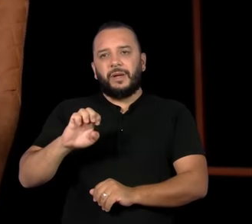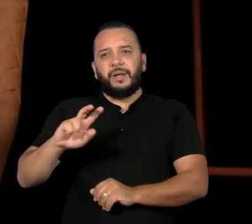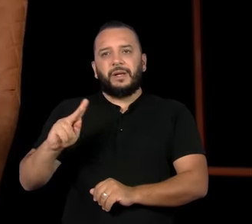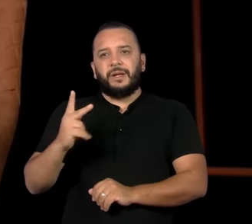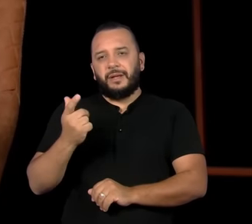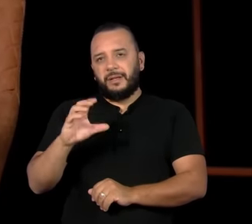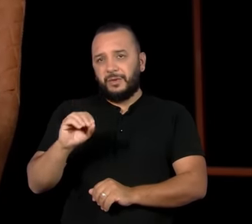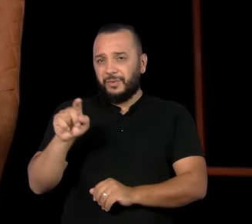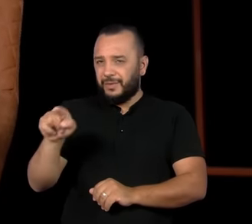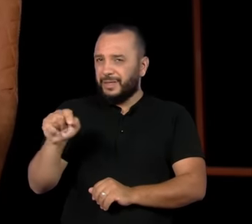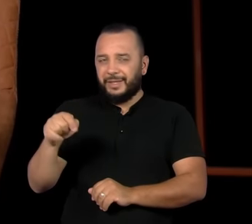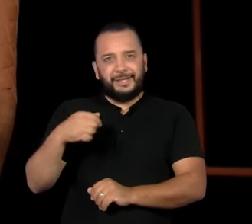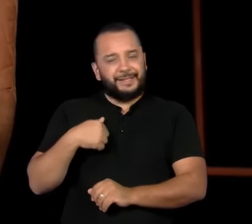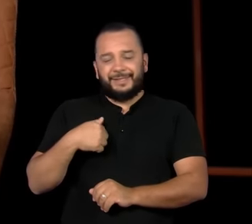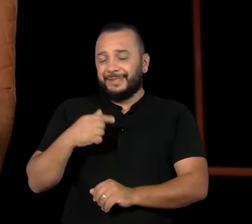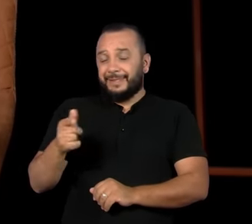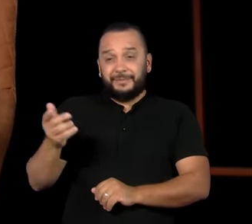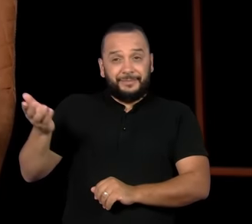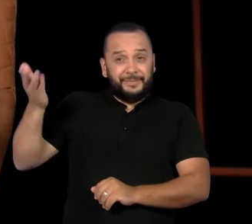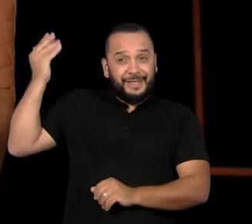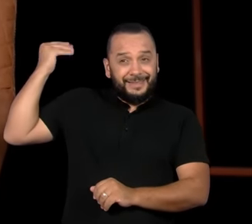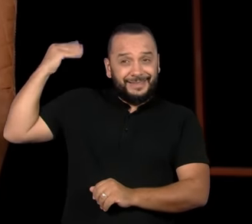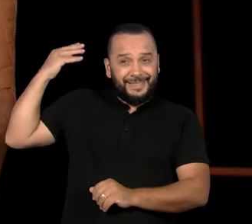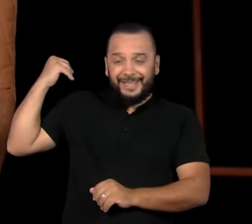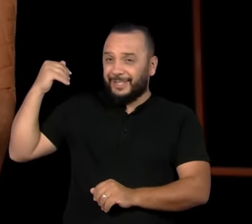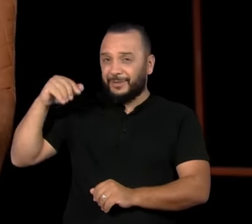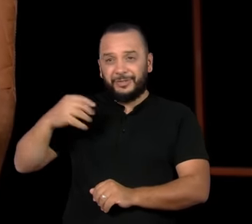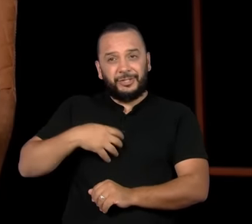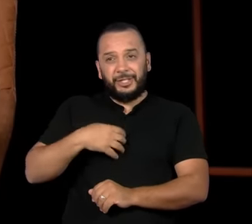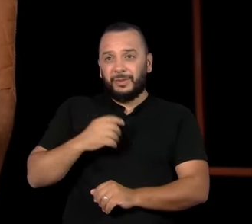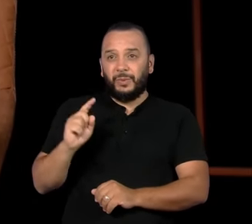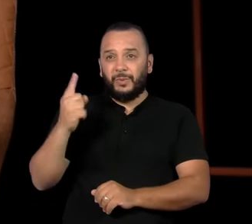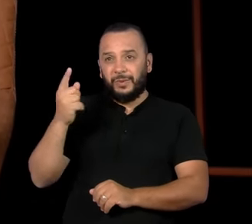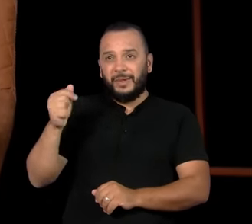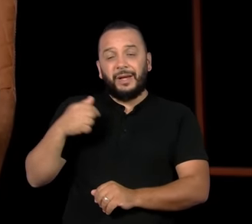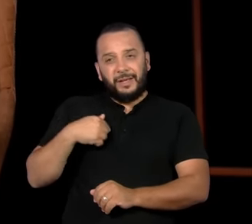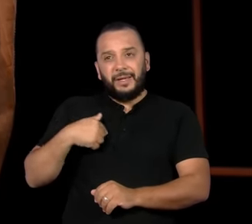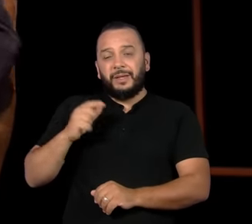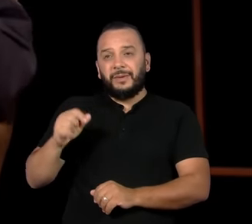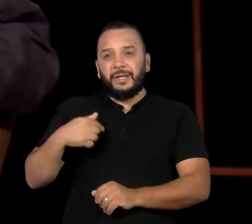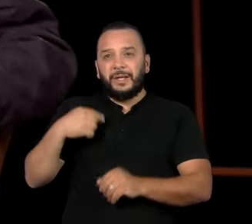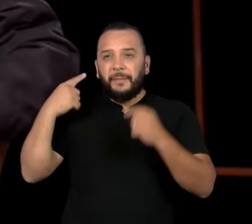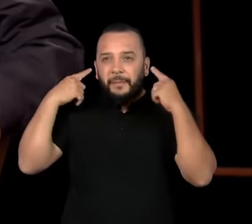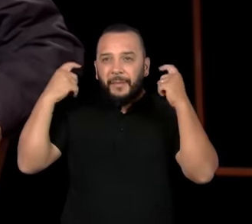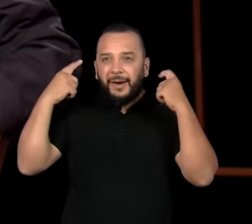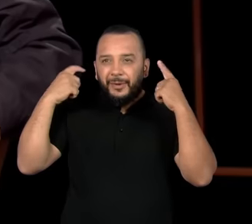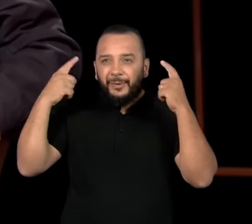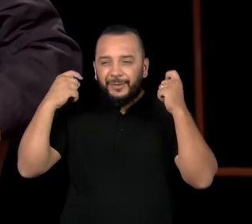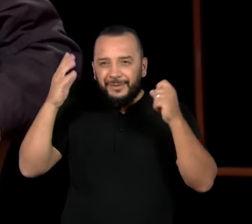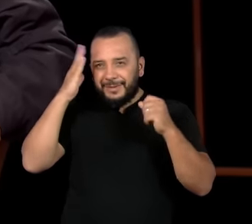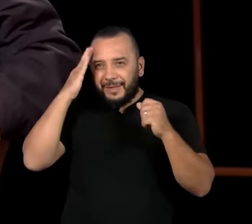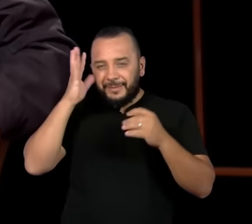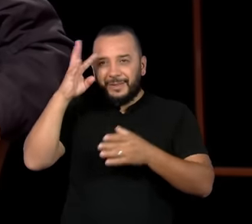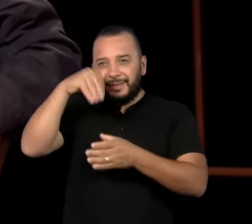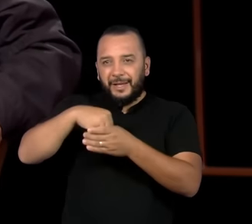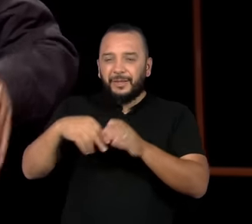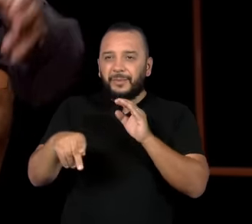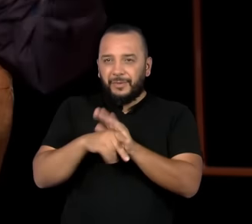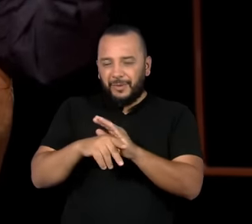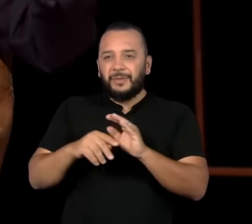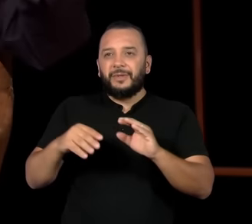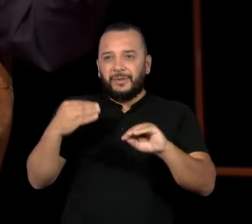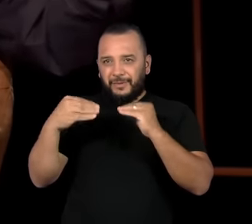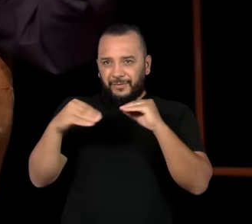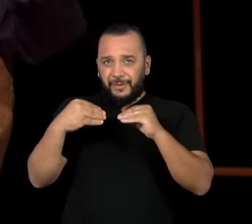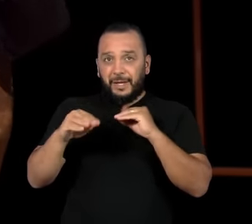mais, não dá moda, do modo como era feito, né? Sonoplasta. A novela, isso é interessante também, é como um dado,